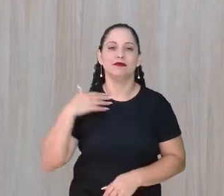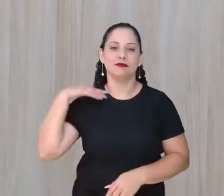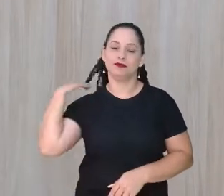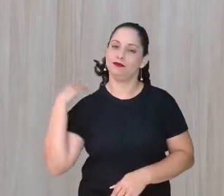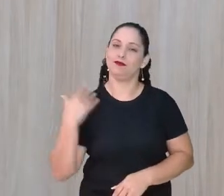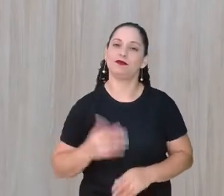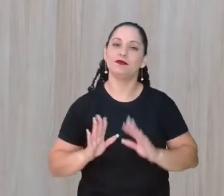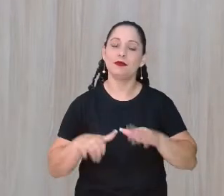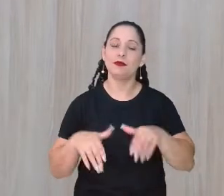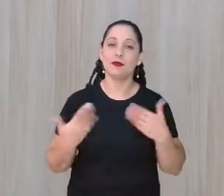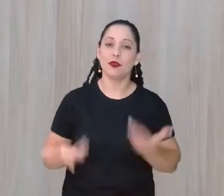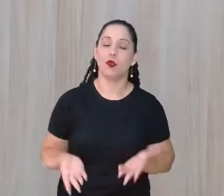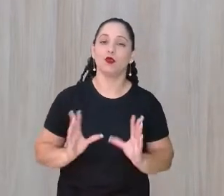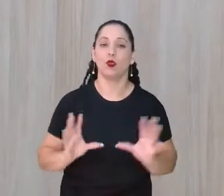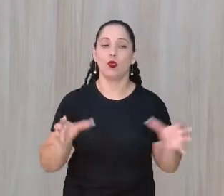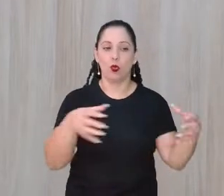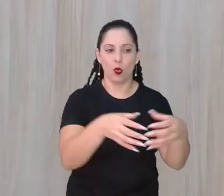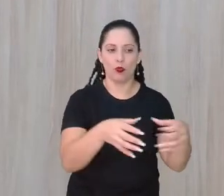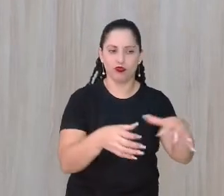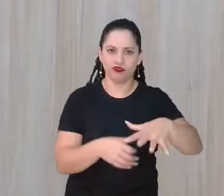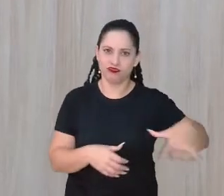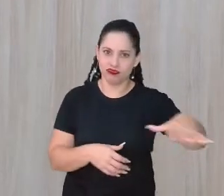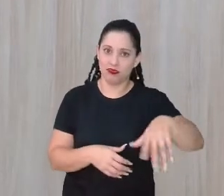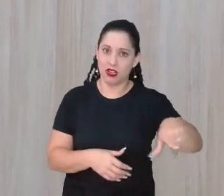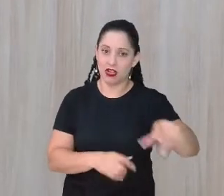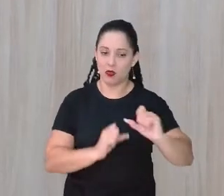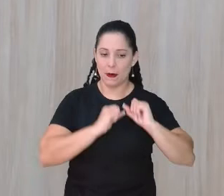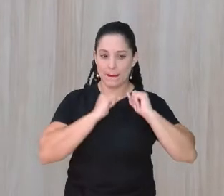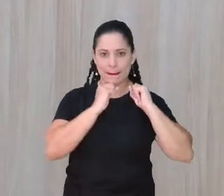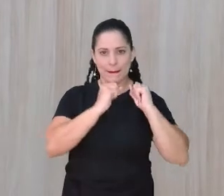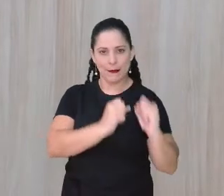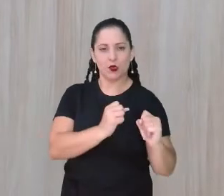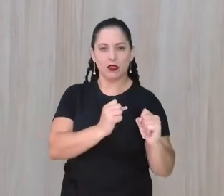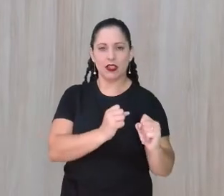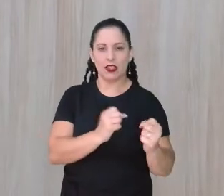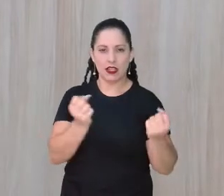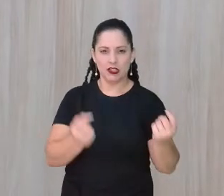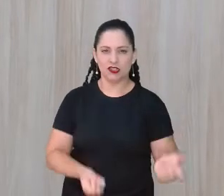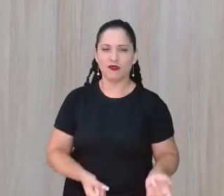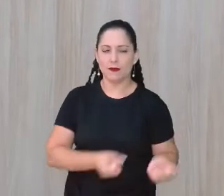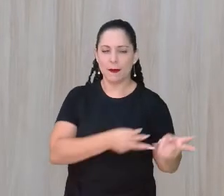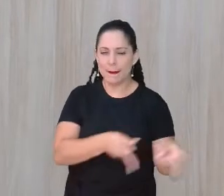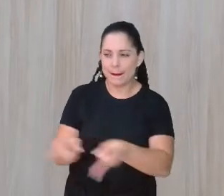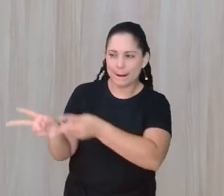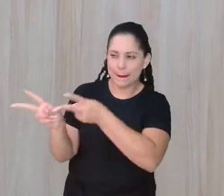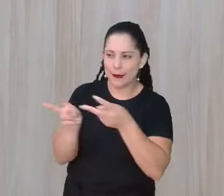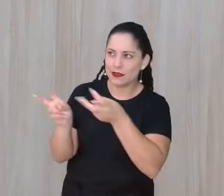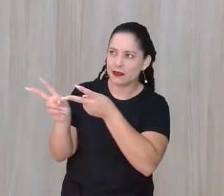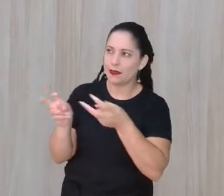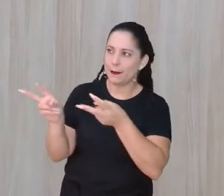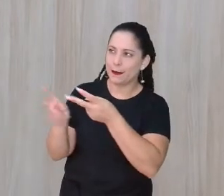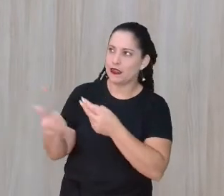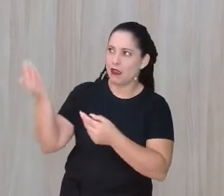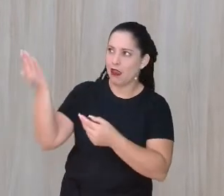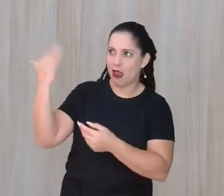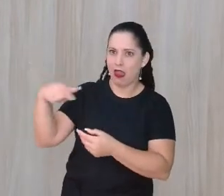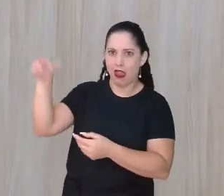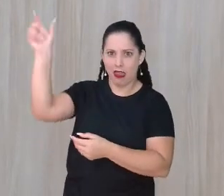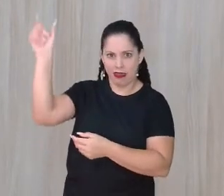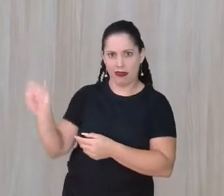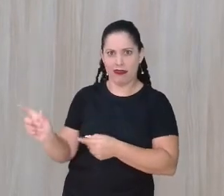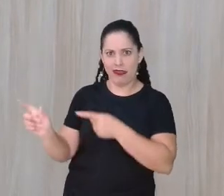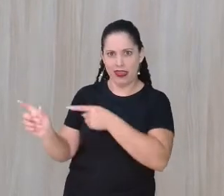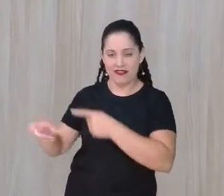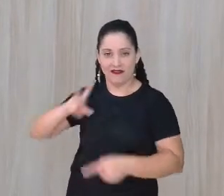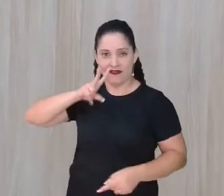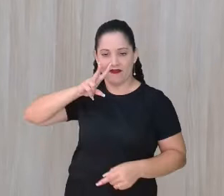girondinos, né, estavam no poder, via na figura de Napoleão, né, uma figura firme,